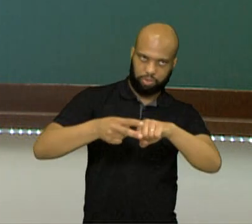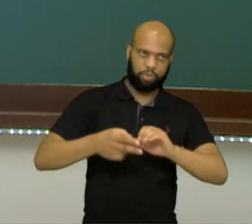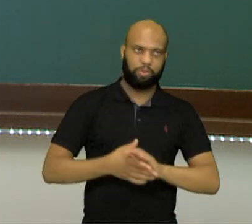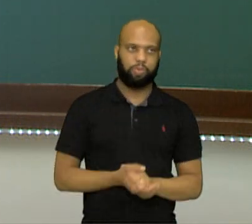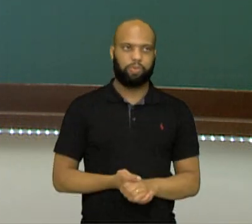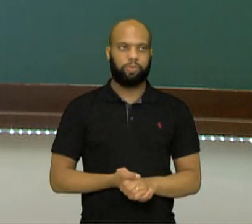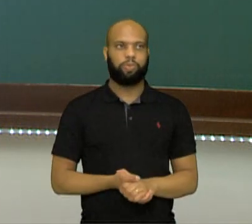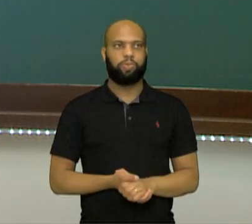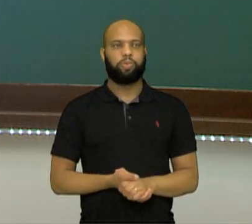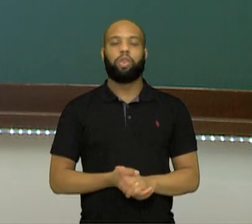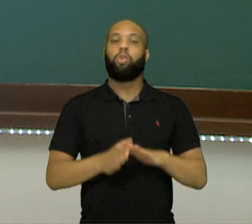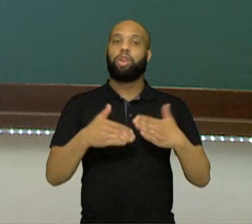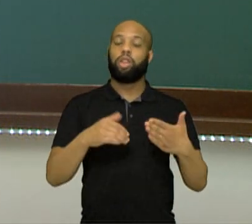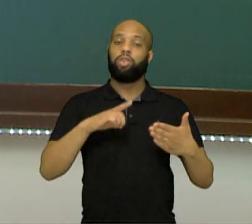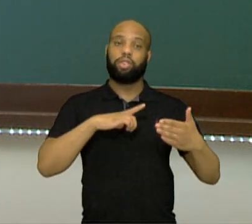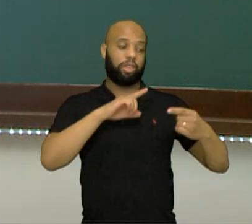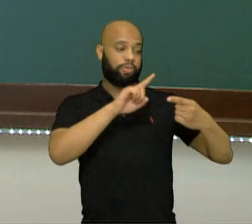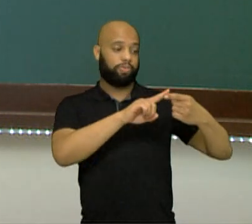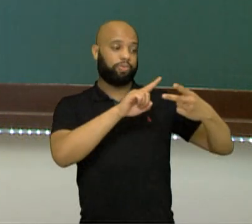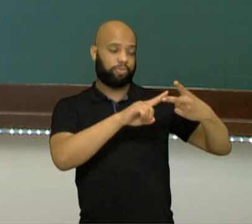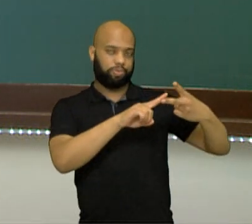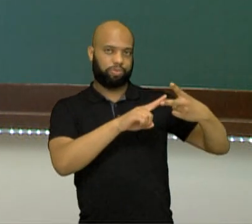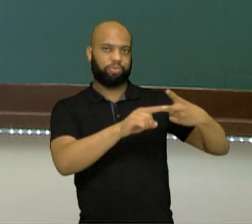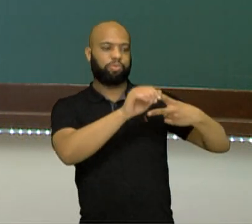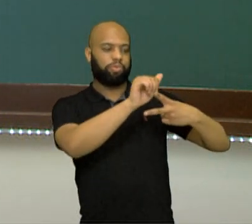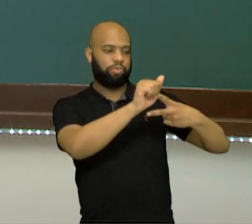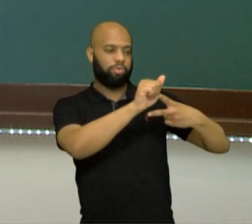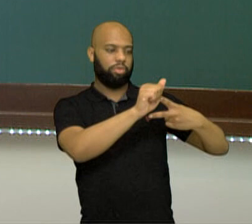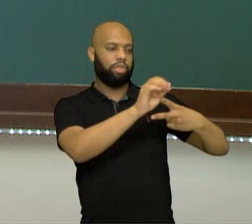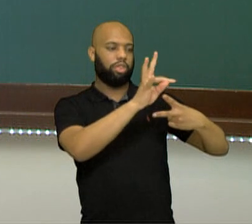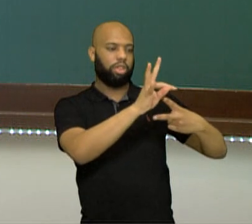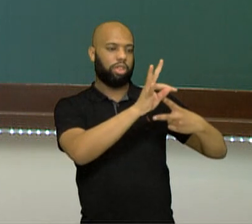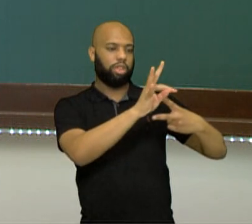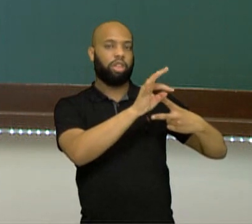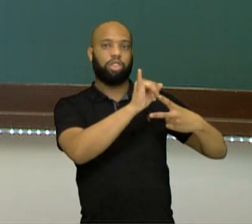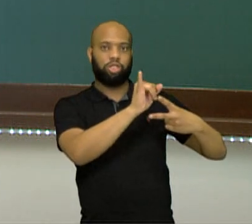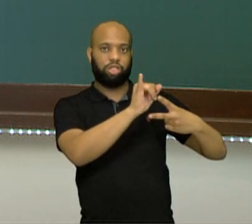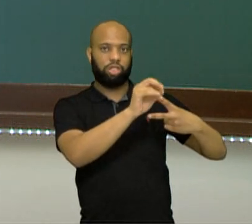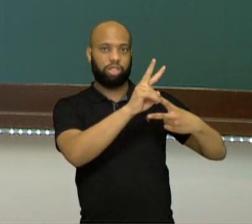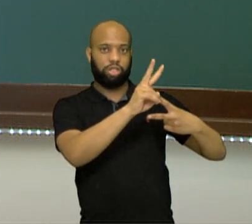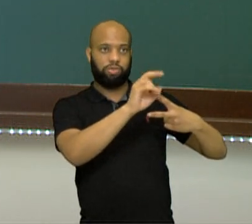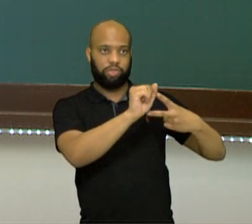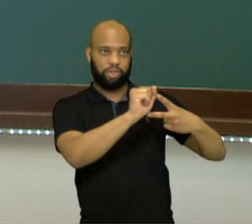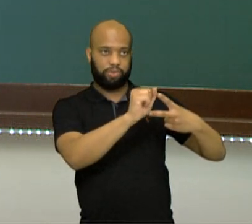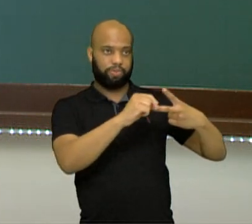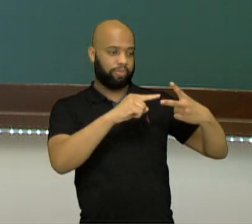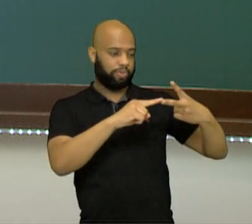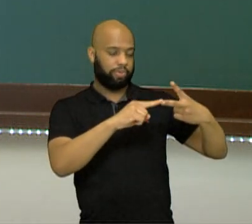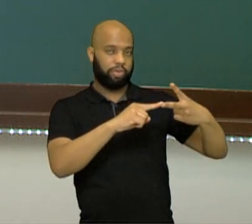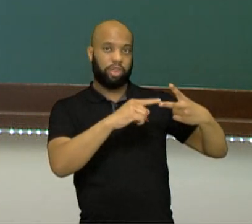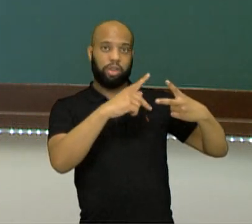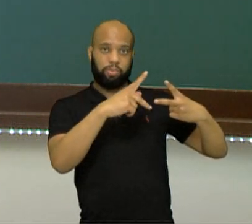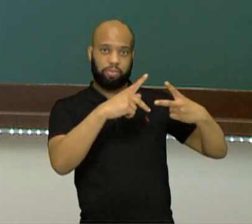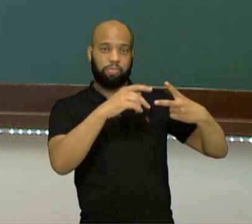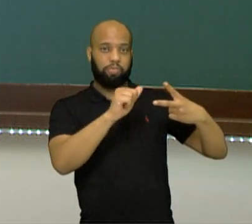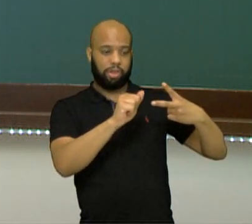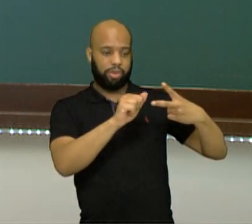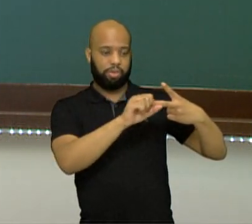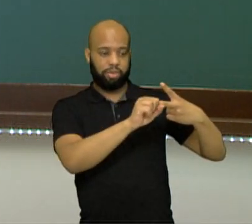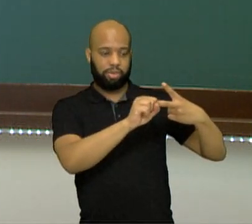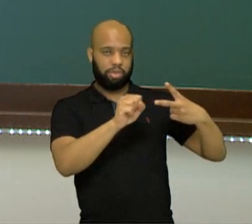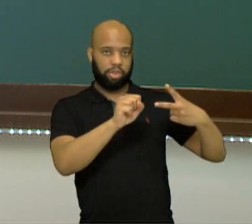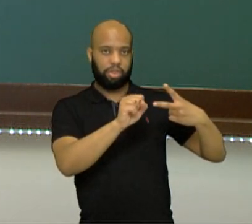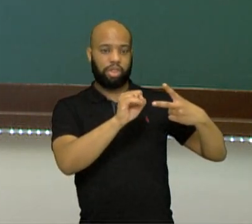Não é isso aí, não. Nós temos a voz passiva, ativa e reflexiva. Nós vamos ver aqui neste vídeo a